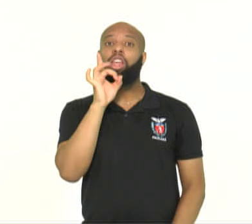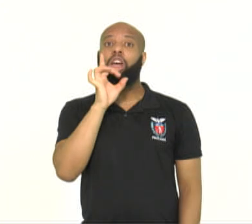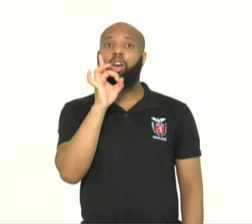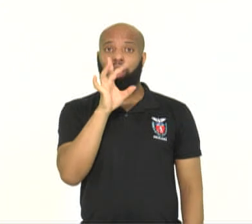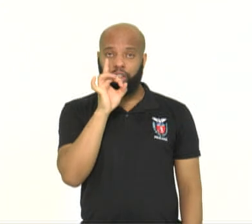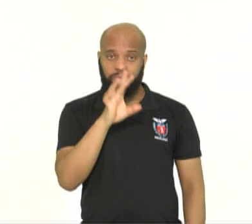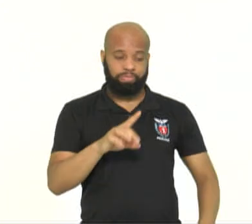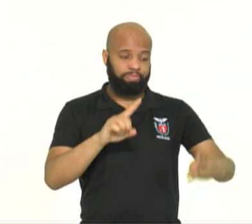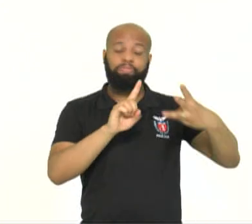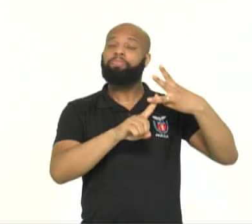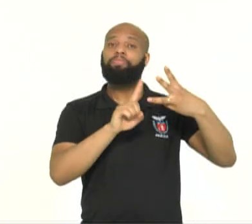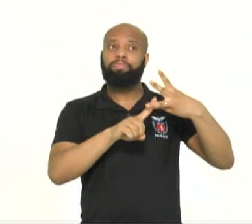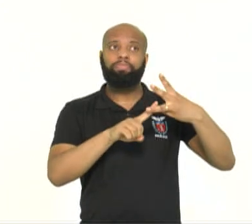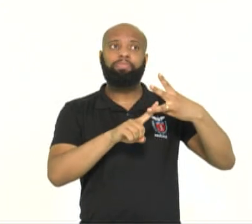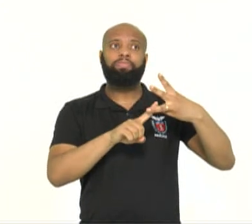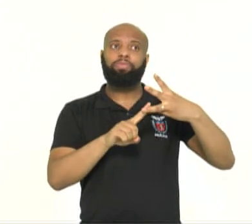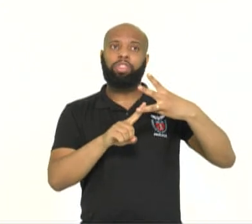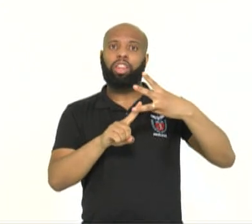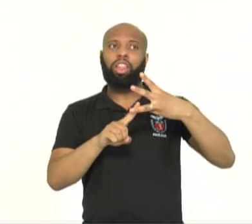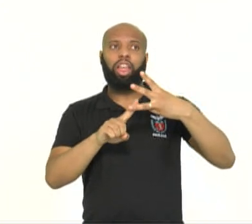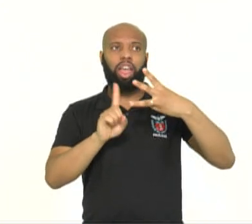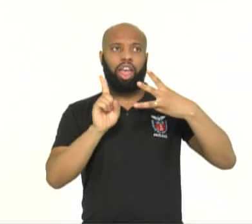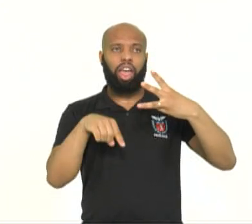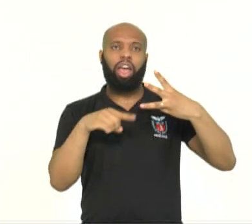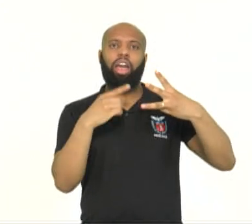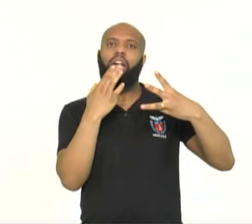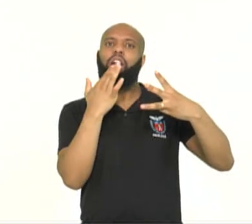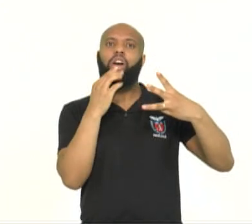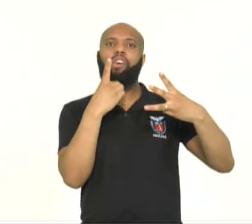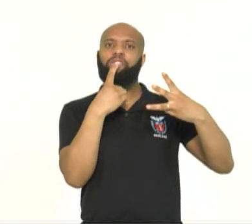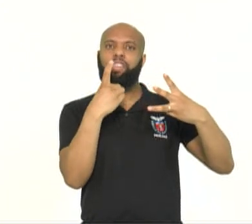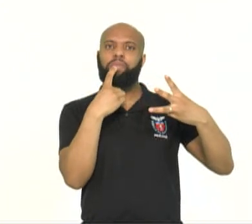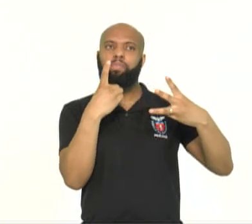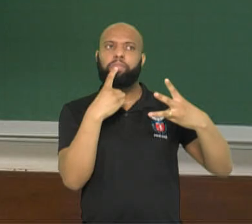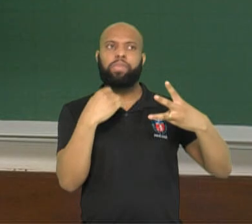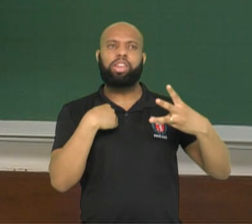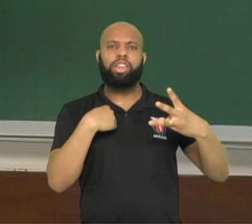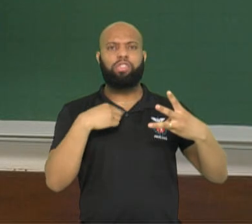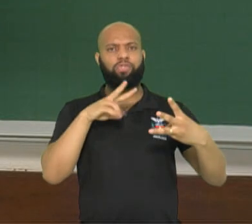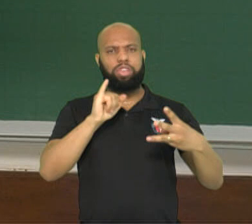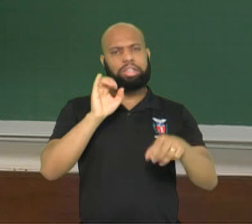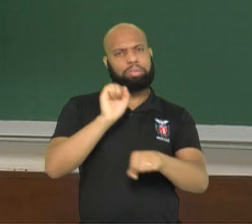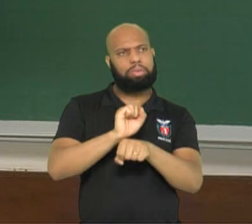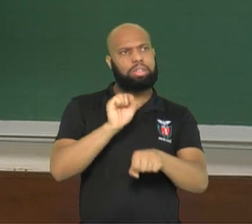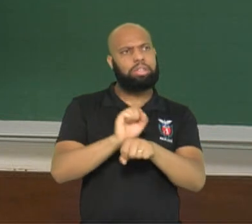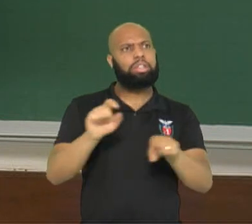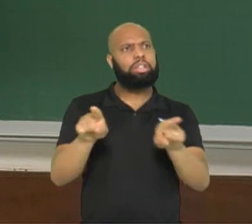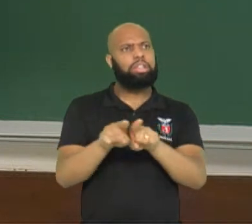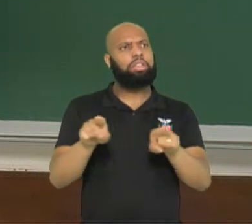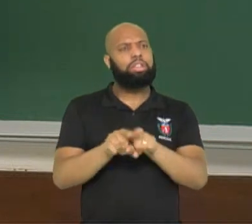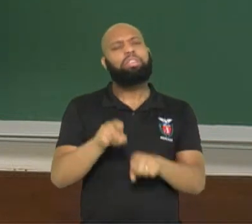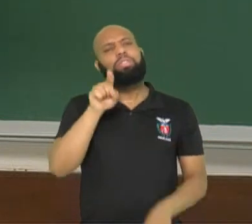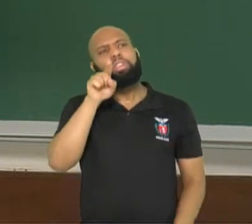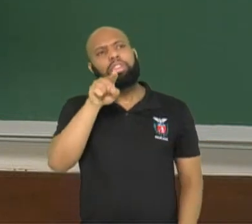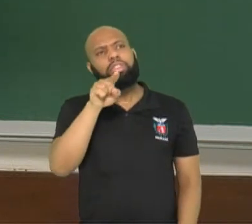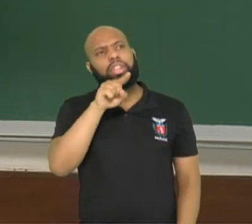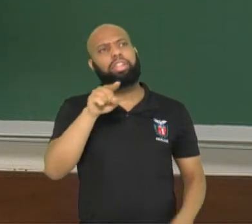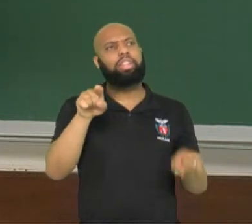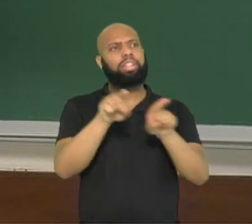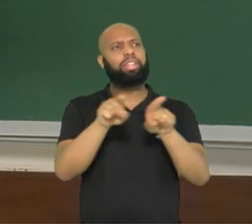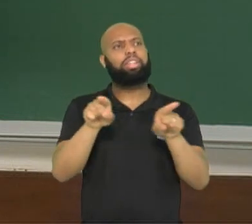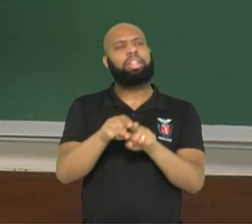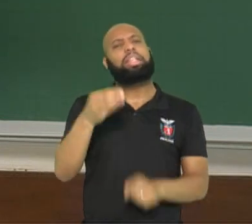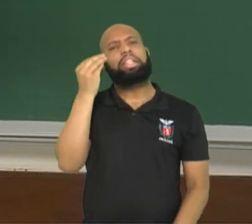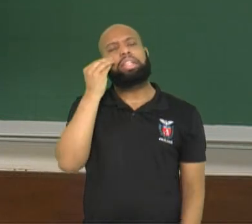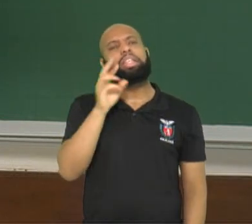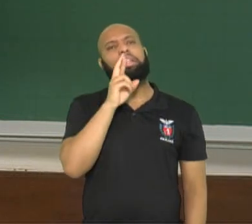verde? Letra C. Parar na cor vermelha. Então, a professora vai dar um tempinho para você